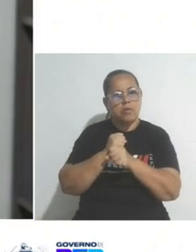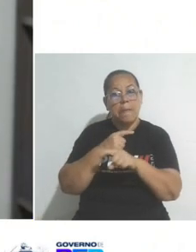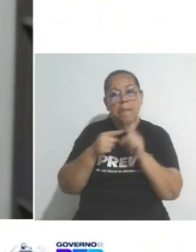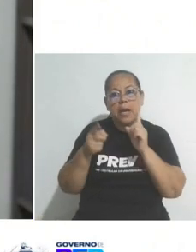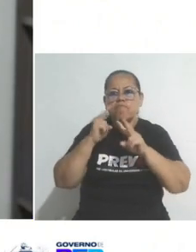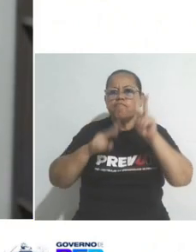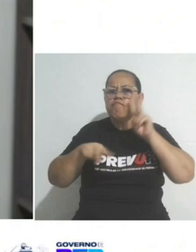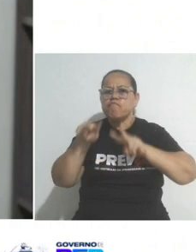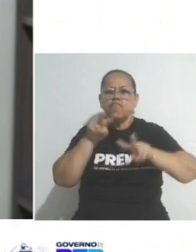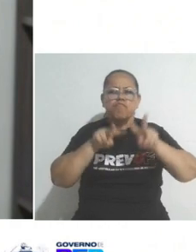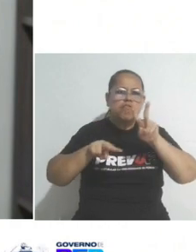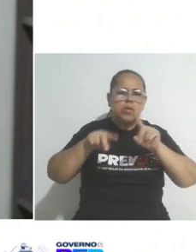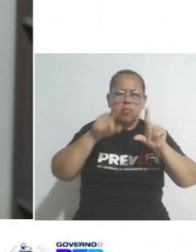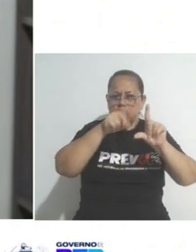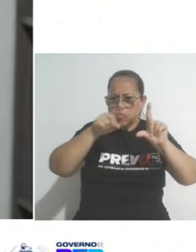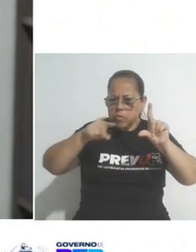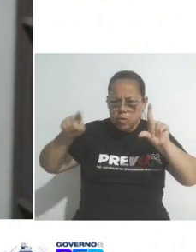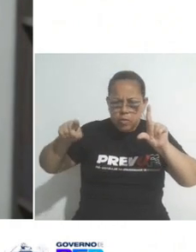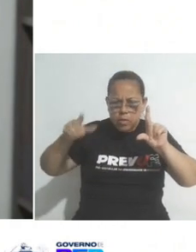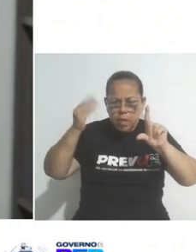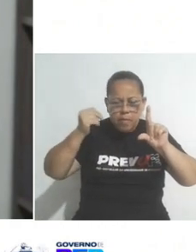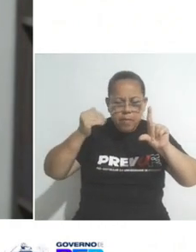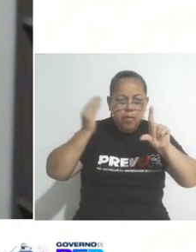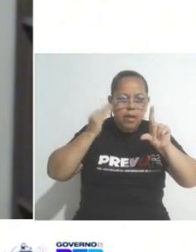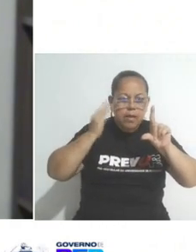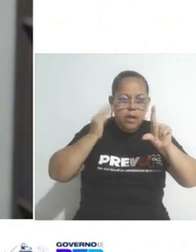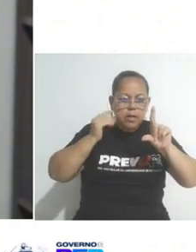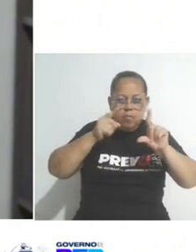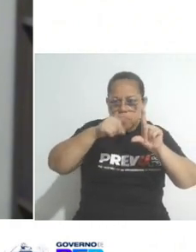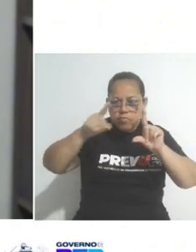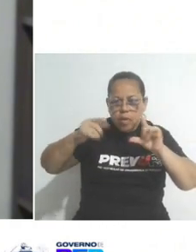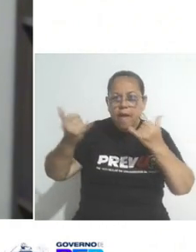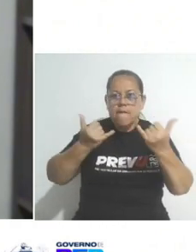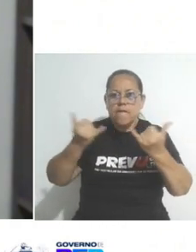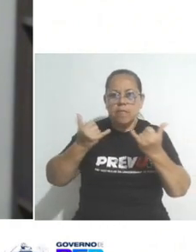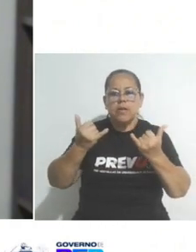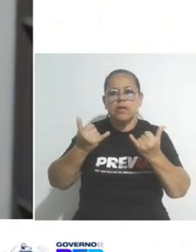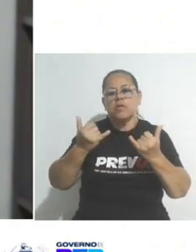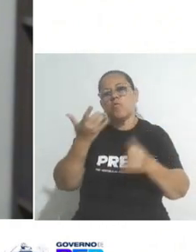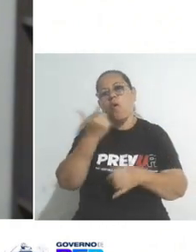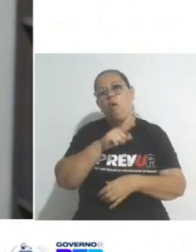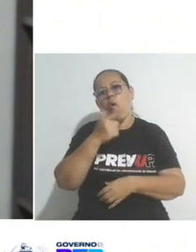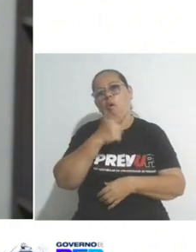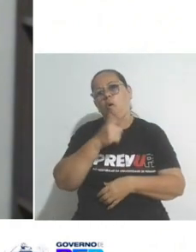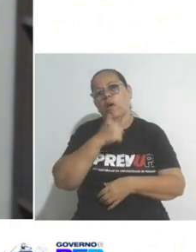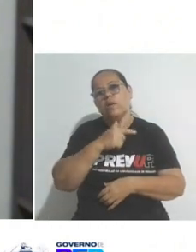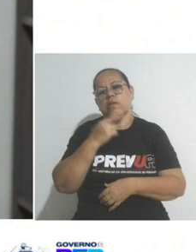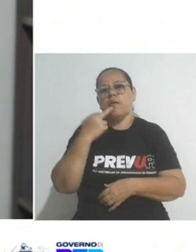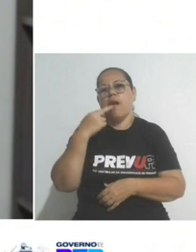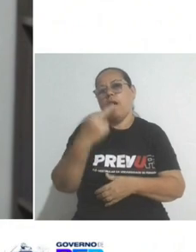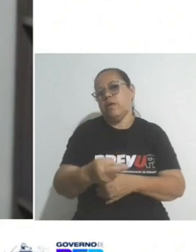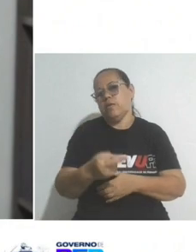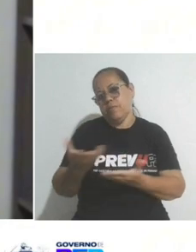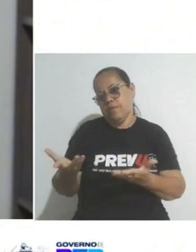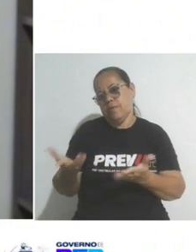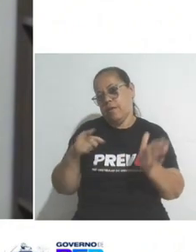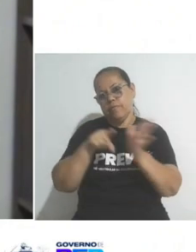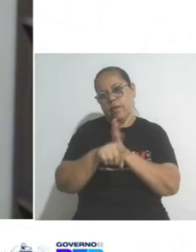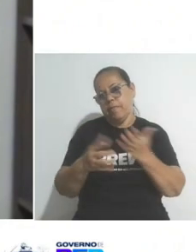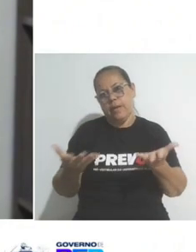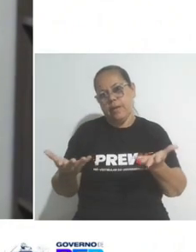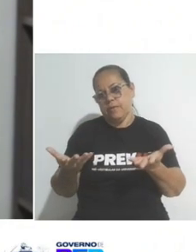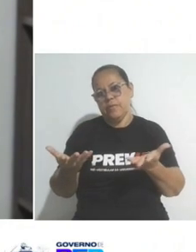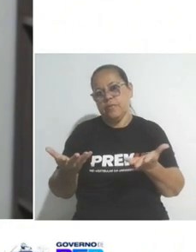visualmente pelo gráfico sabendo ler os dados do gráfico você já consegue responder essa questão em